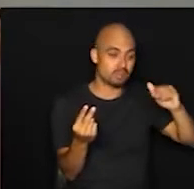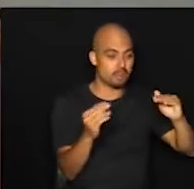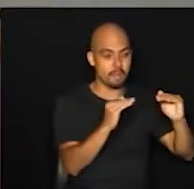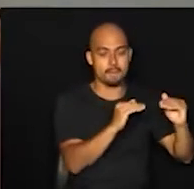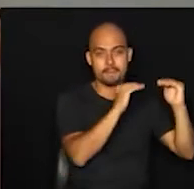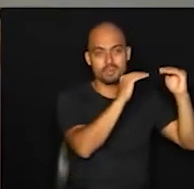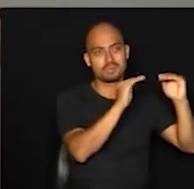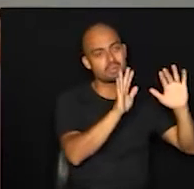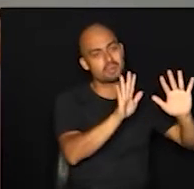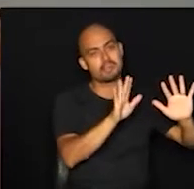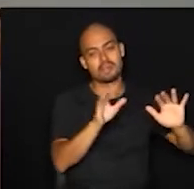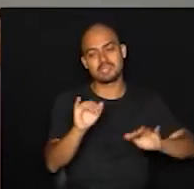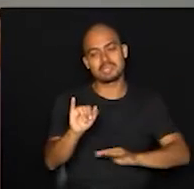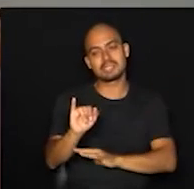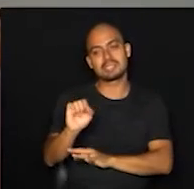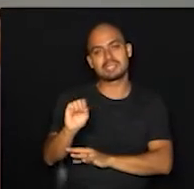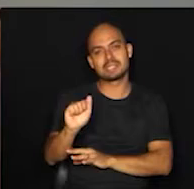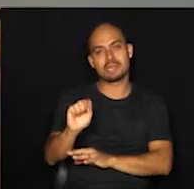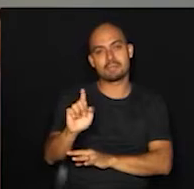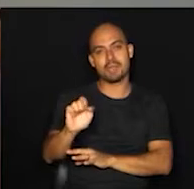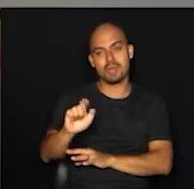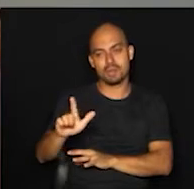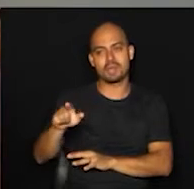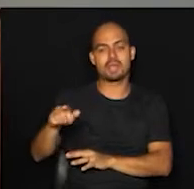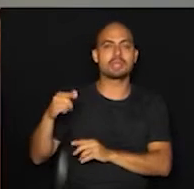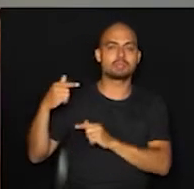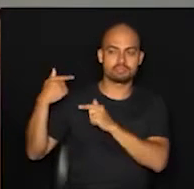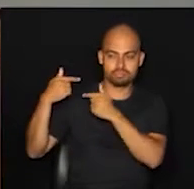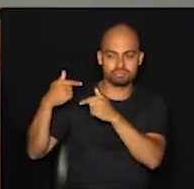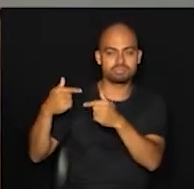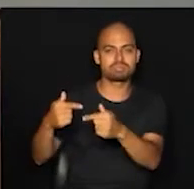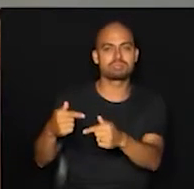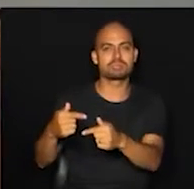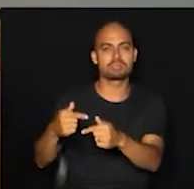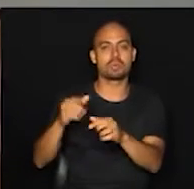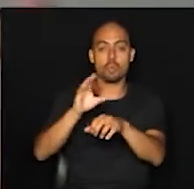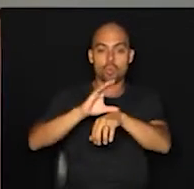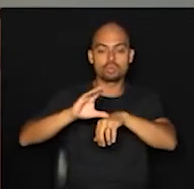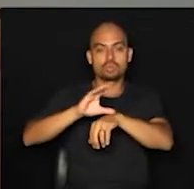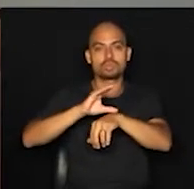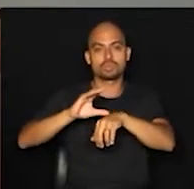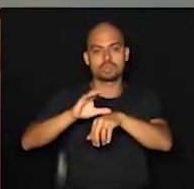a herdeira de tudo, não tinha dúvida sobre isso. Politicamente, constitucionalmente, não